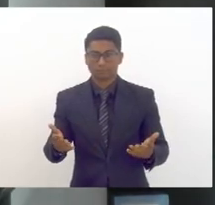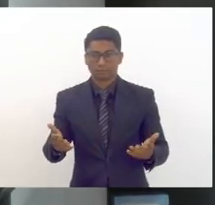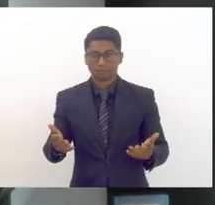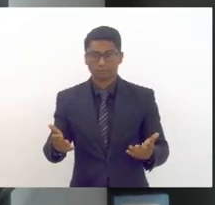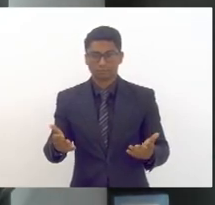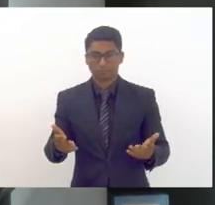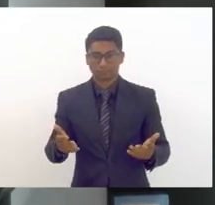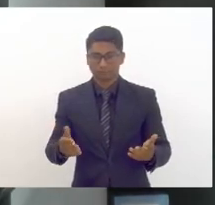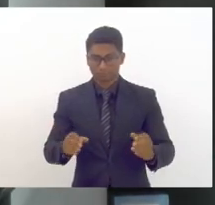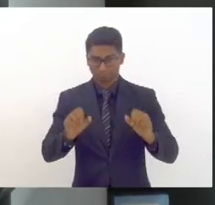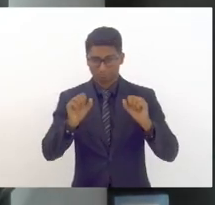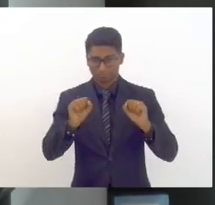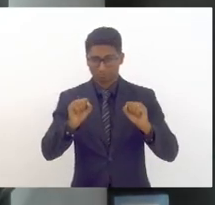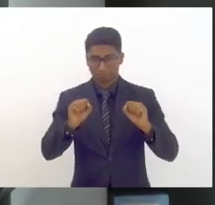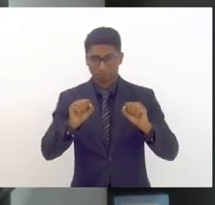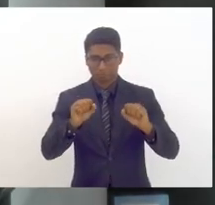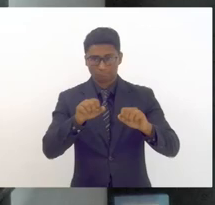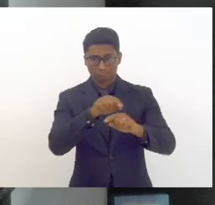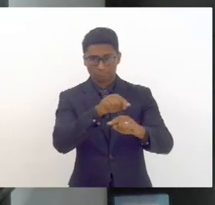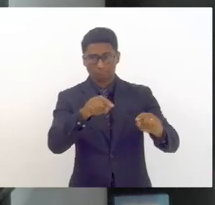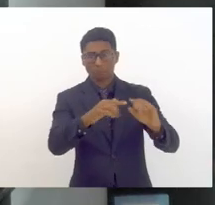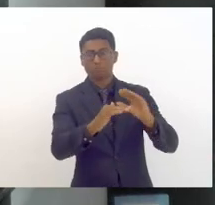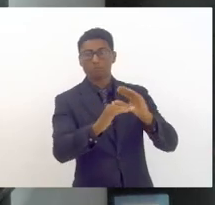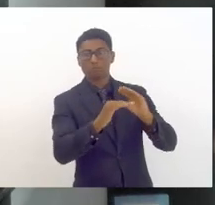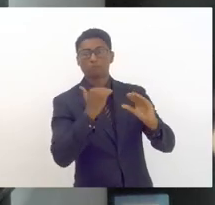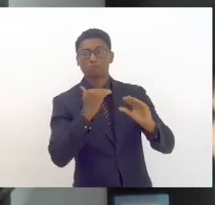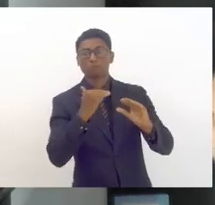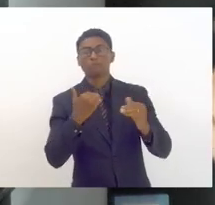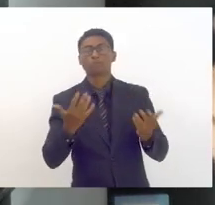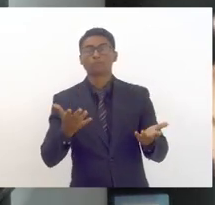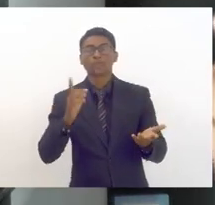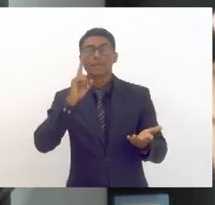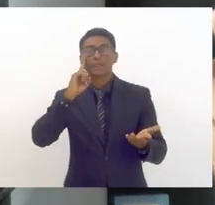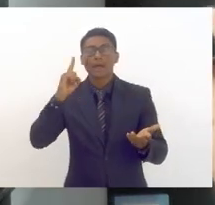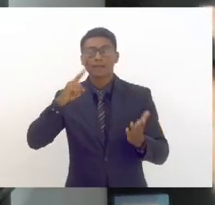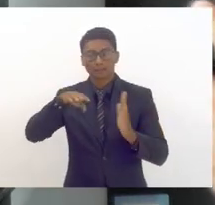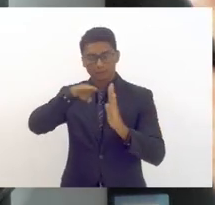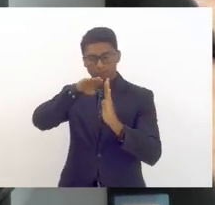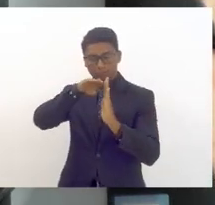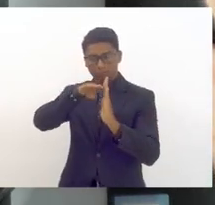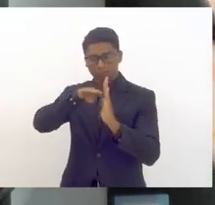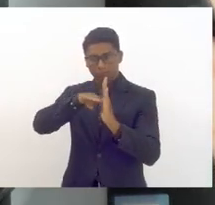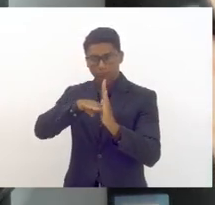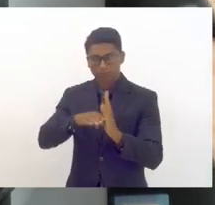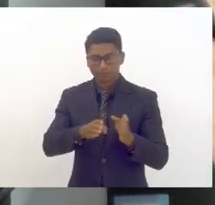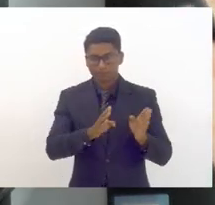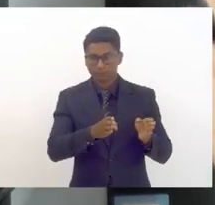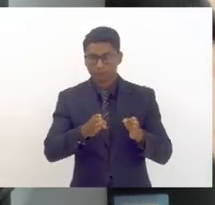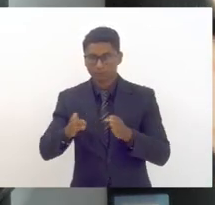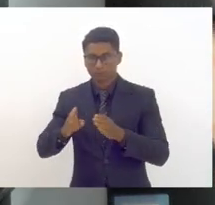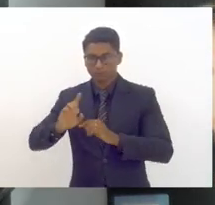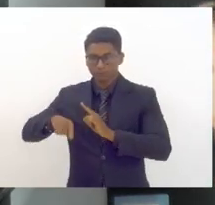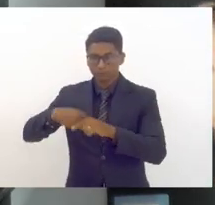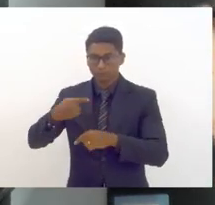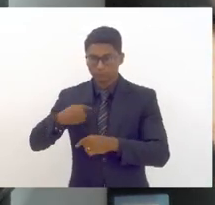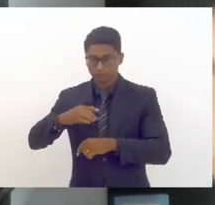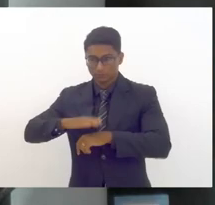contar com esse encaminhamento desse cronograma para poder fazer aqui alguma proposta legislativa baseada